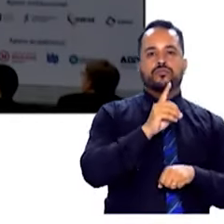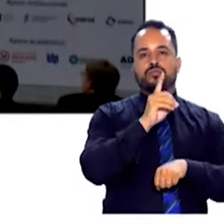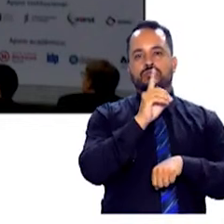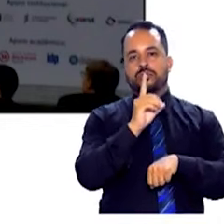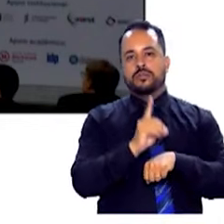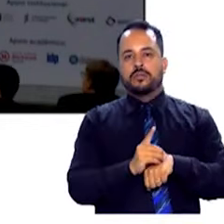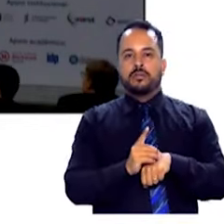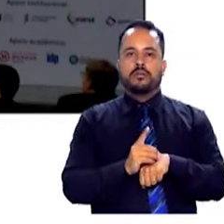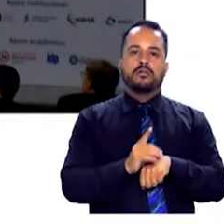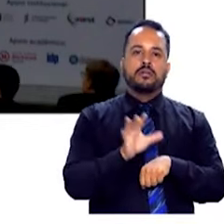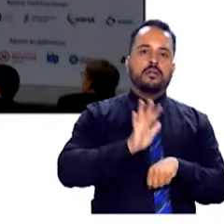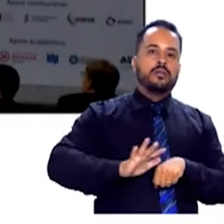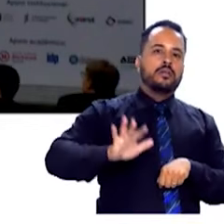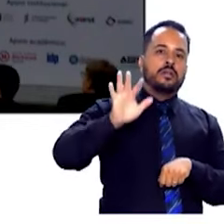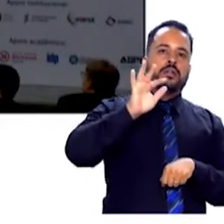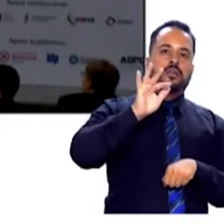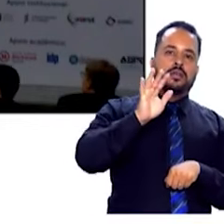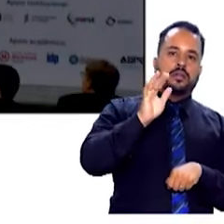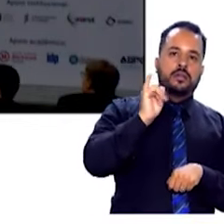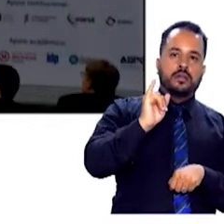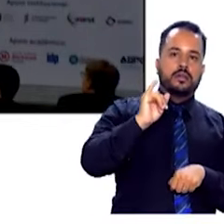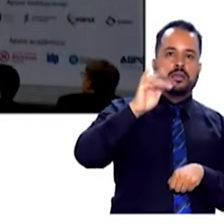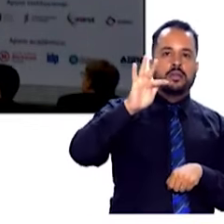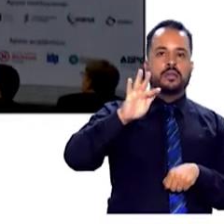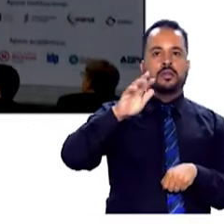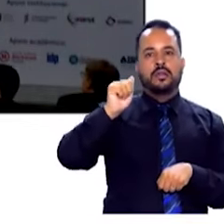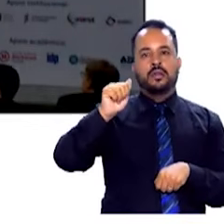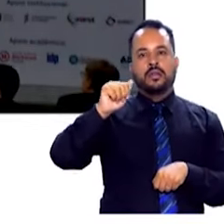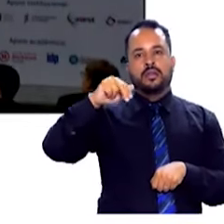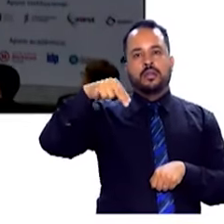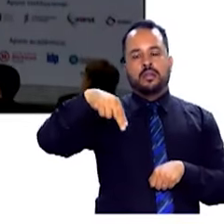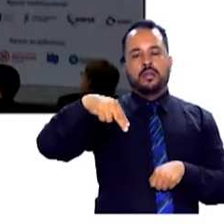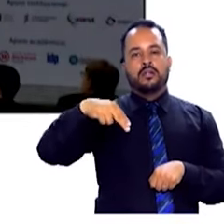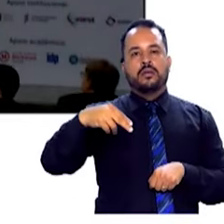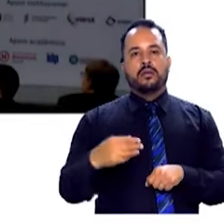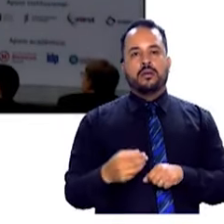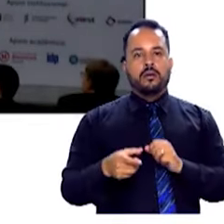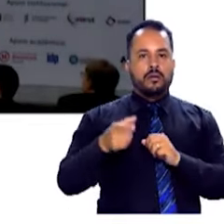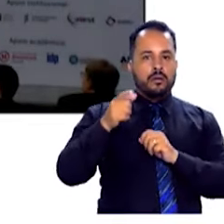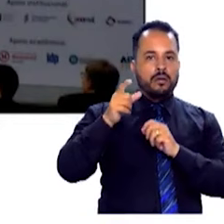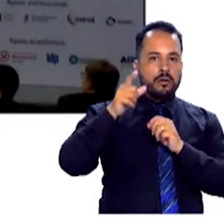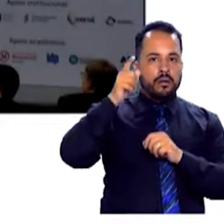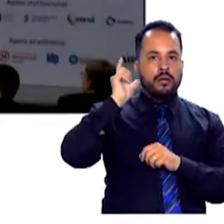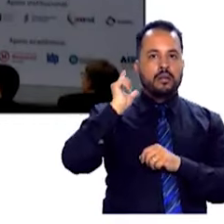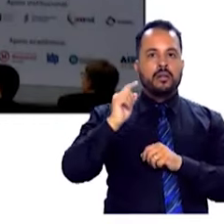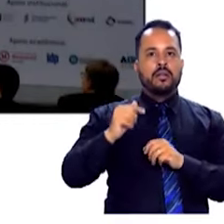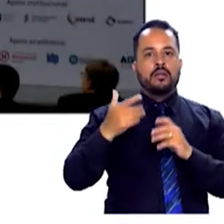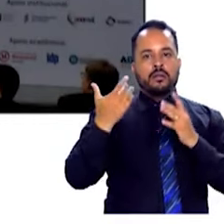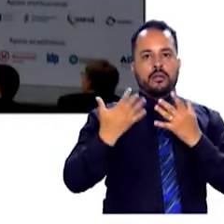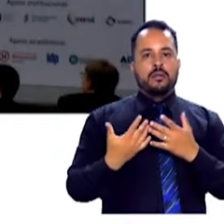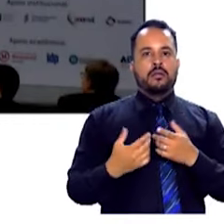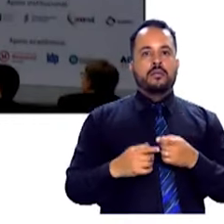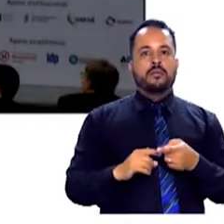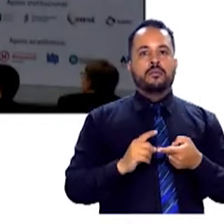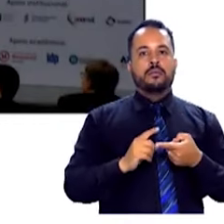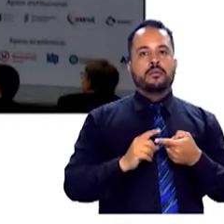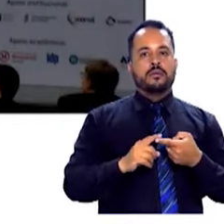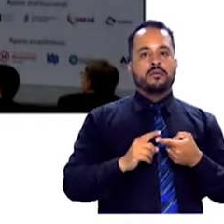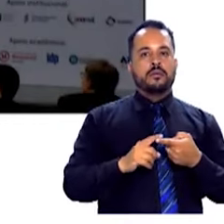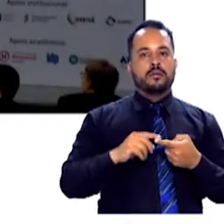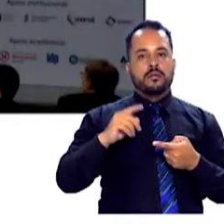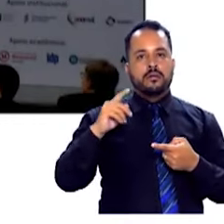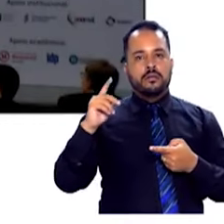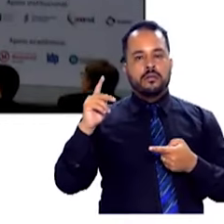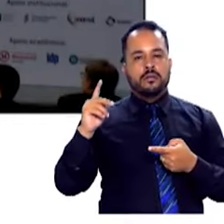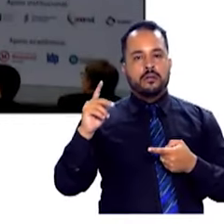da infan E ontem que ontem teve o seu nome confirmado como novo corregedor geral da justiça do Brasil